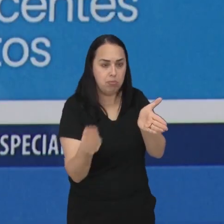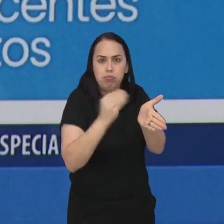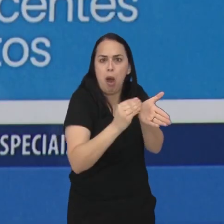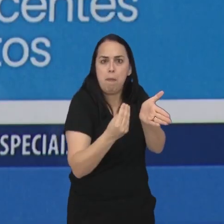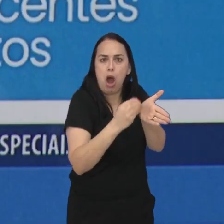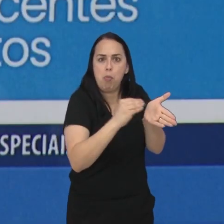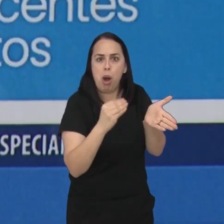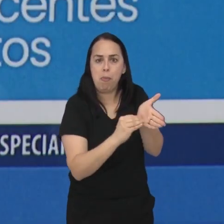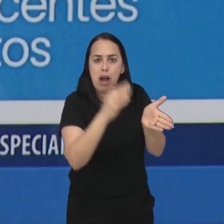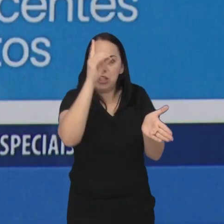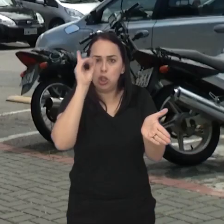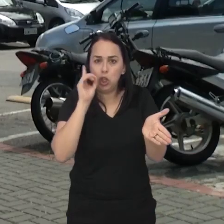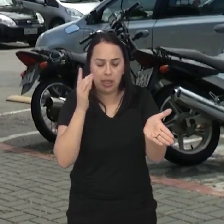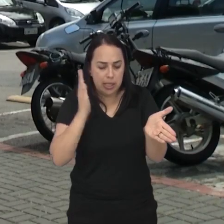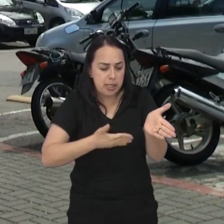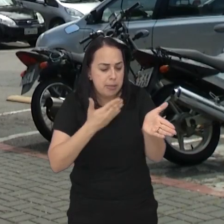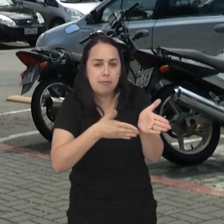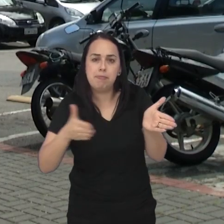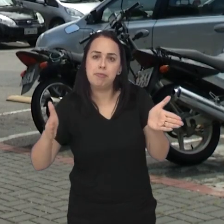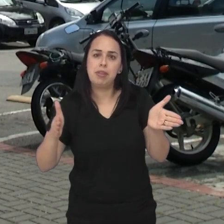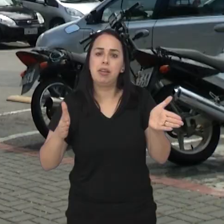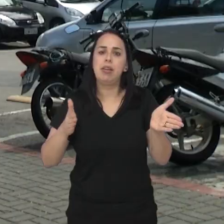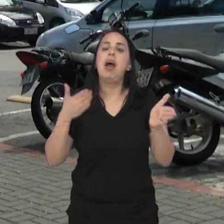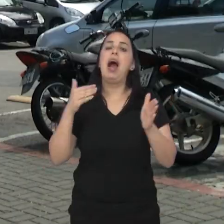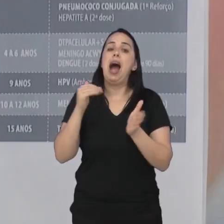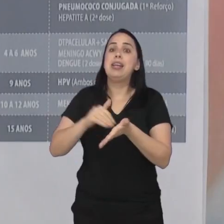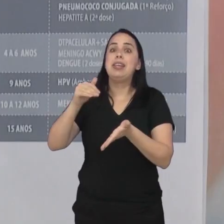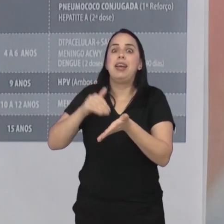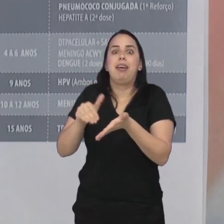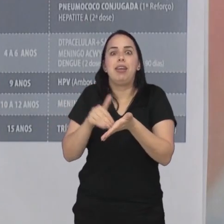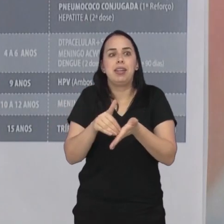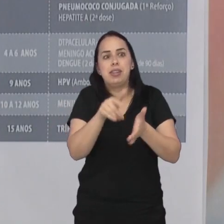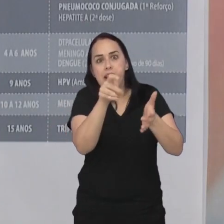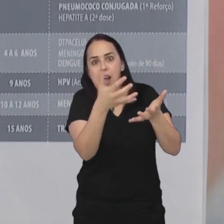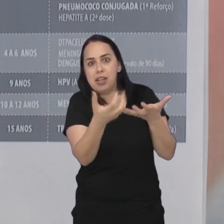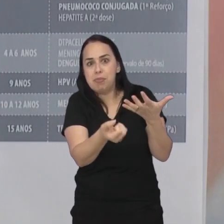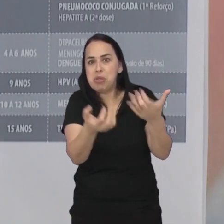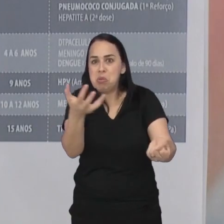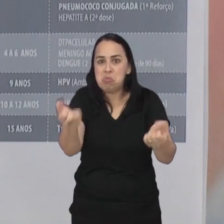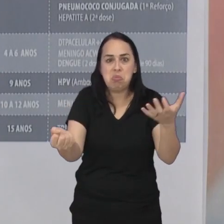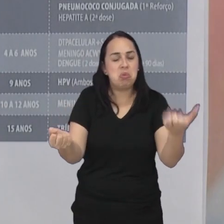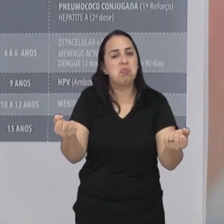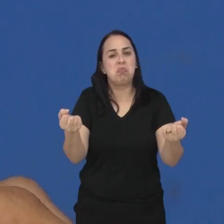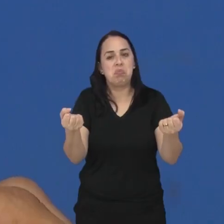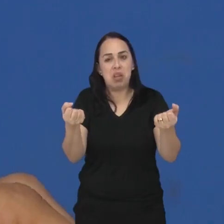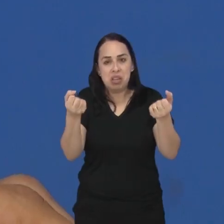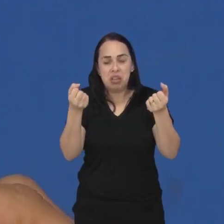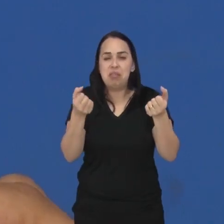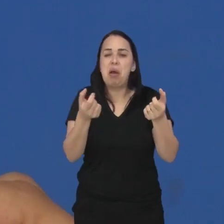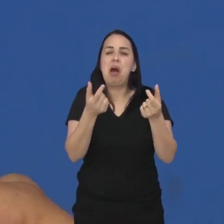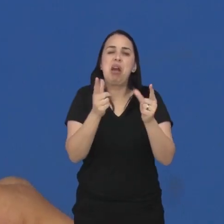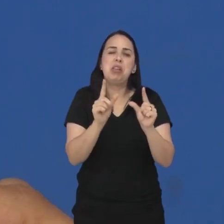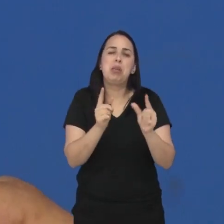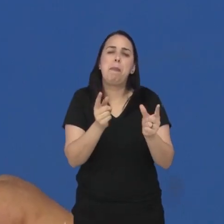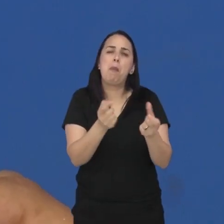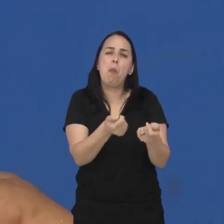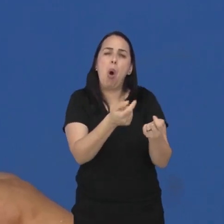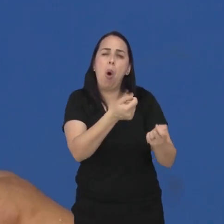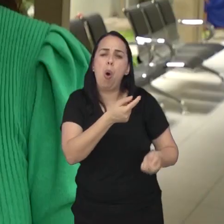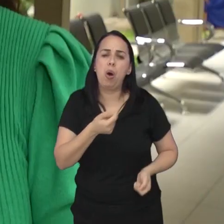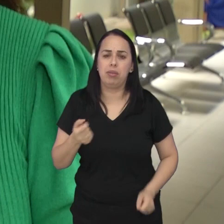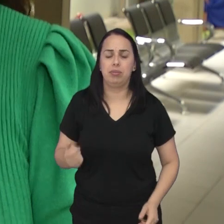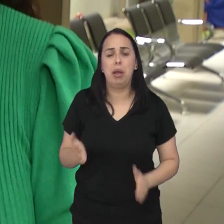caderneta de vacinação em dia. Segundo a Secretaria de Saúde, a adesão às campanhas de vacinação continua abaixo do